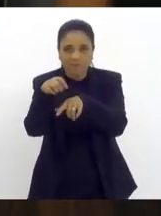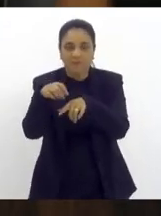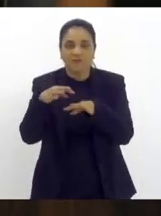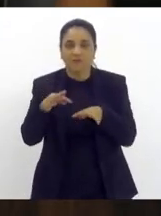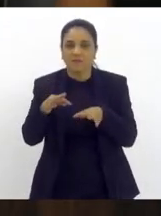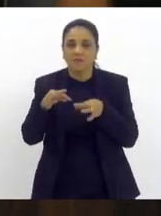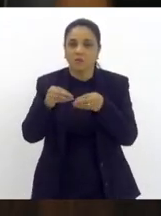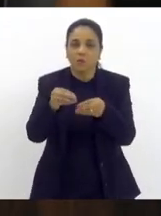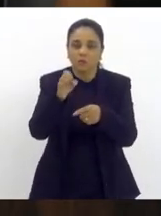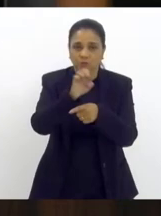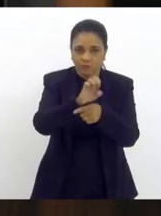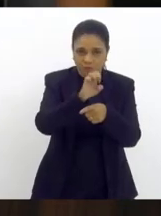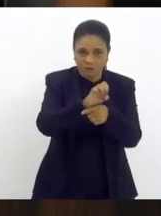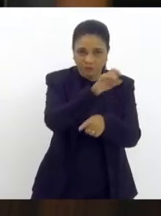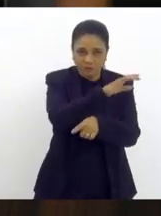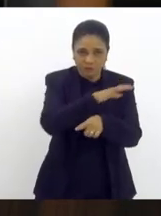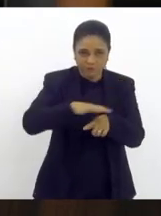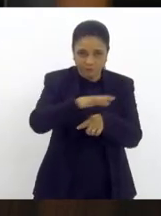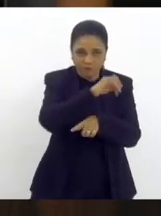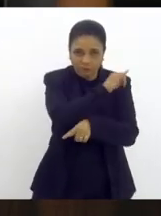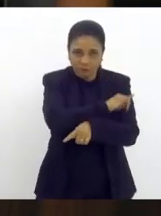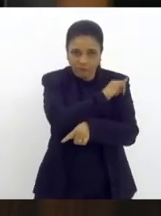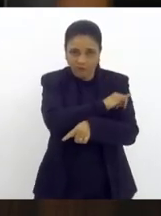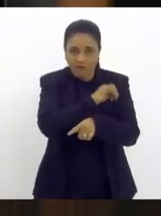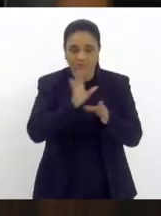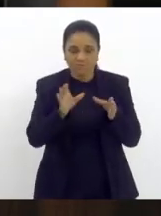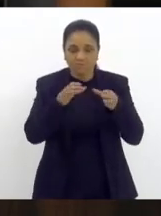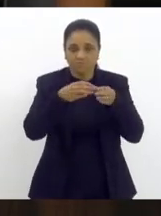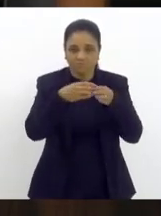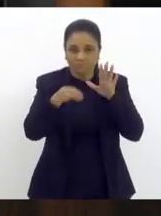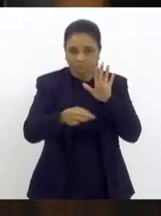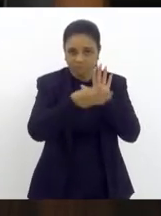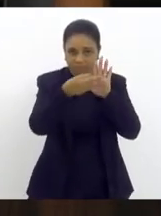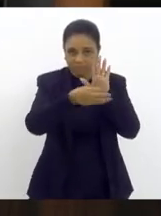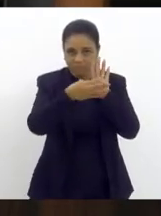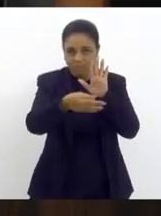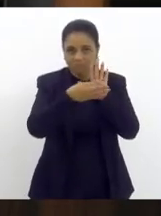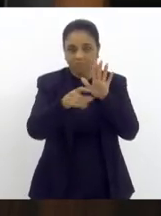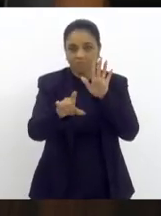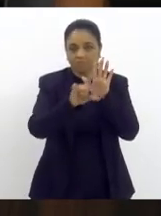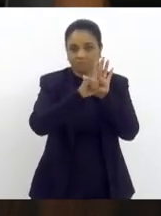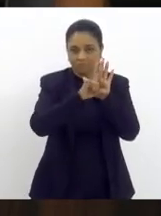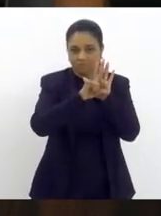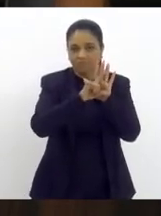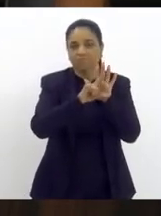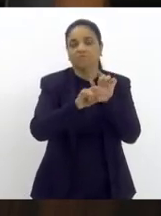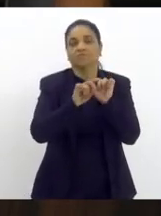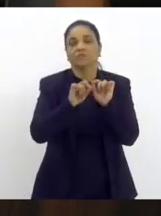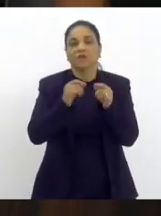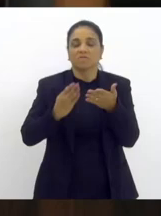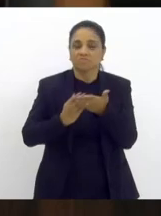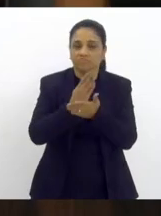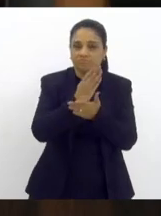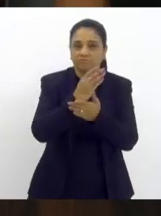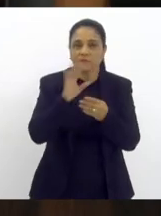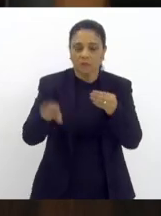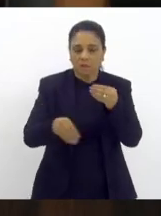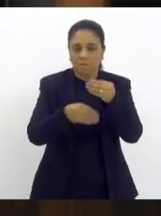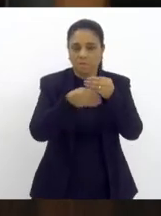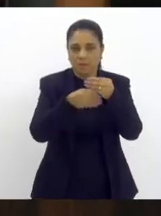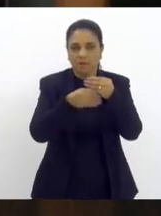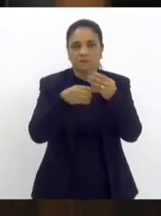o estado do Rio de Janeiro parecendo as comissões de indicação Legislativa favorável com emendas